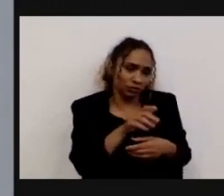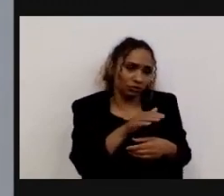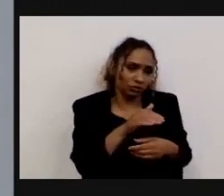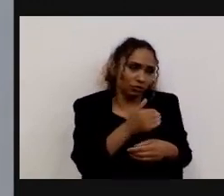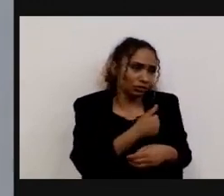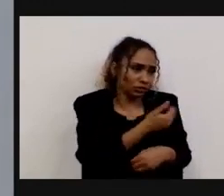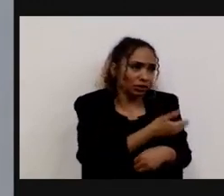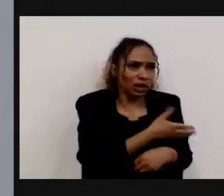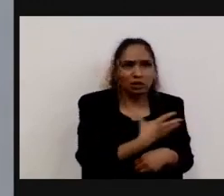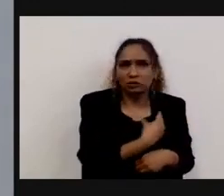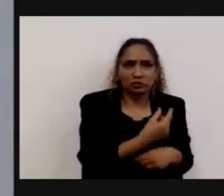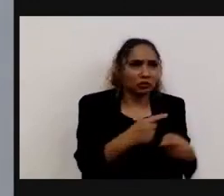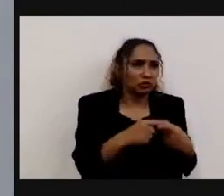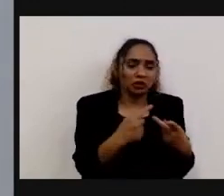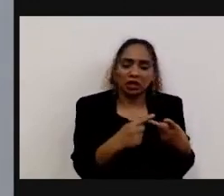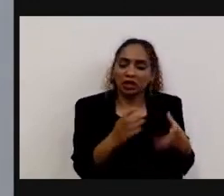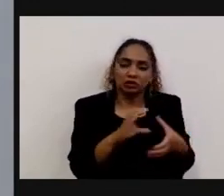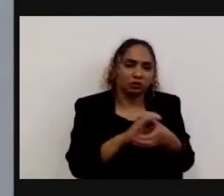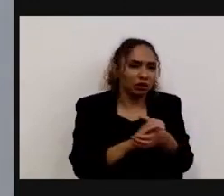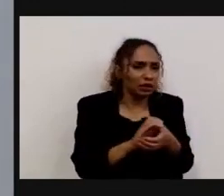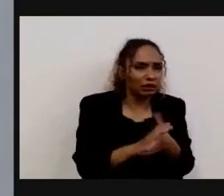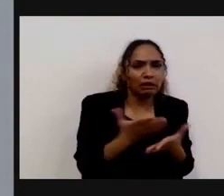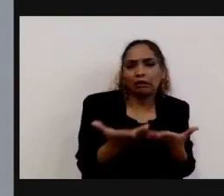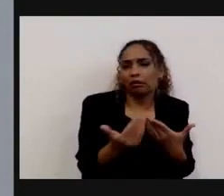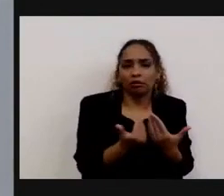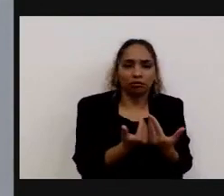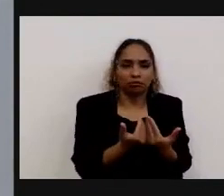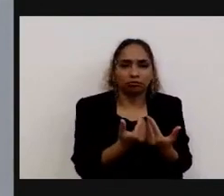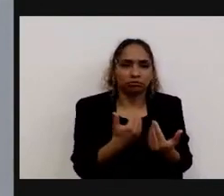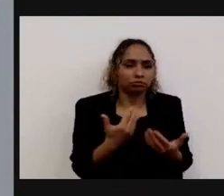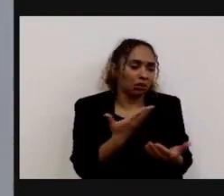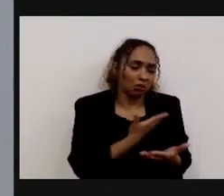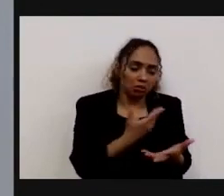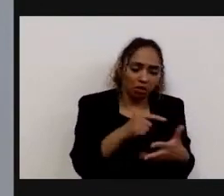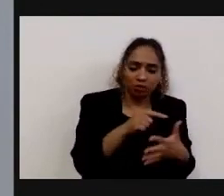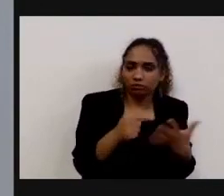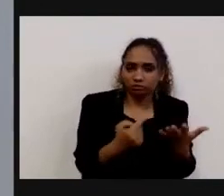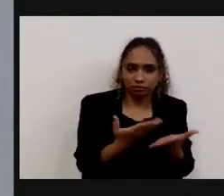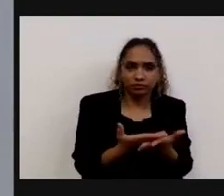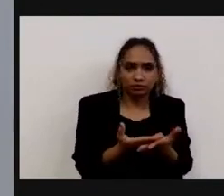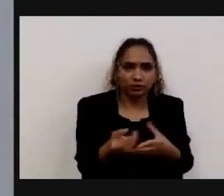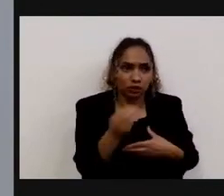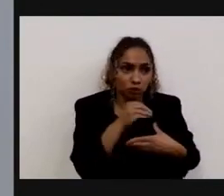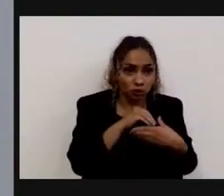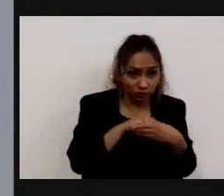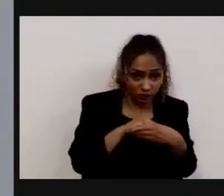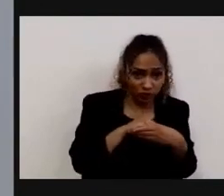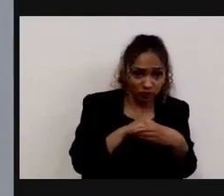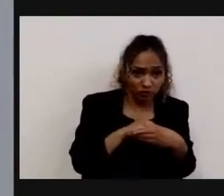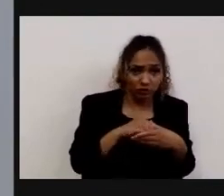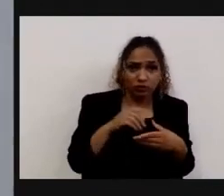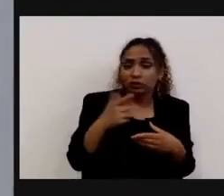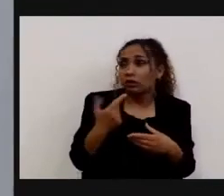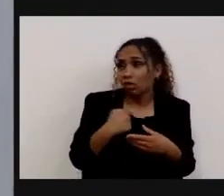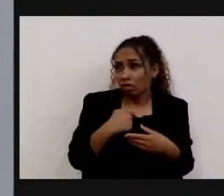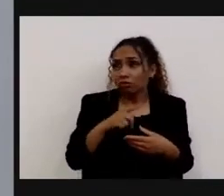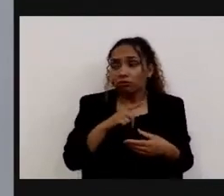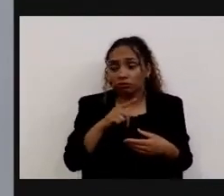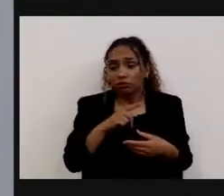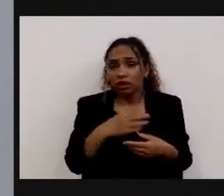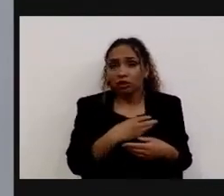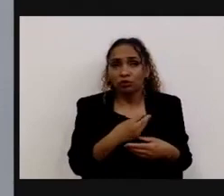um ser um filho seu sua esposa seu marido seu companheiro provavelmente é então eu tenho um filho mais novo